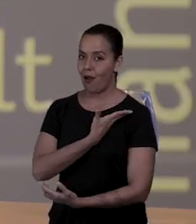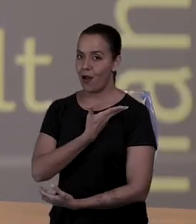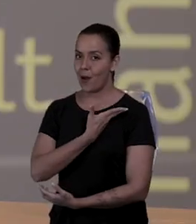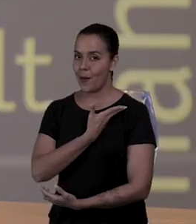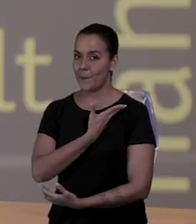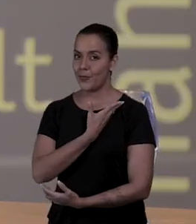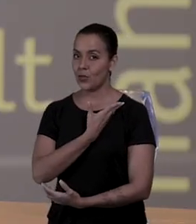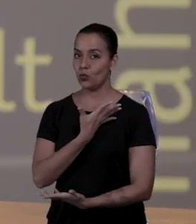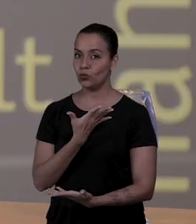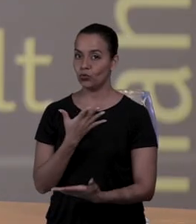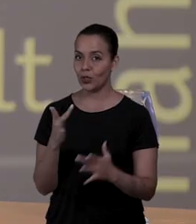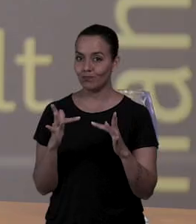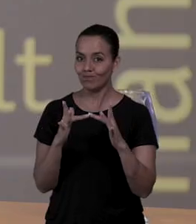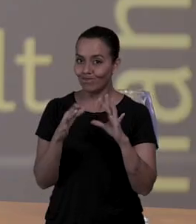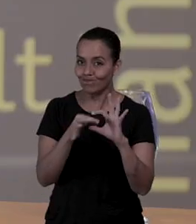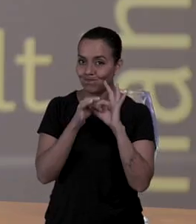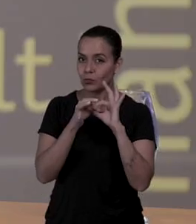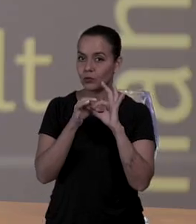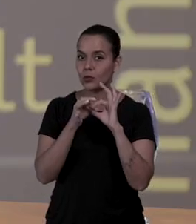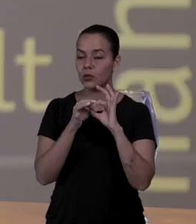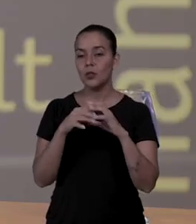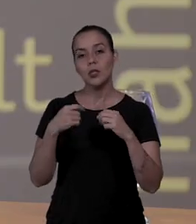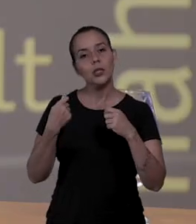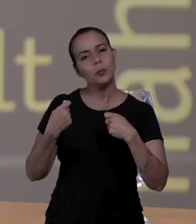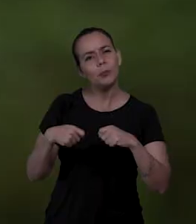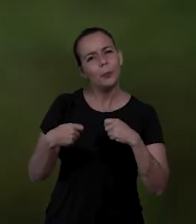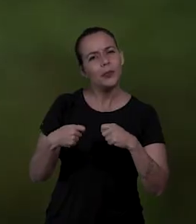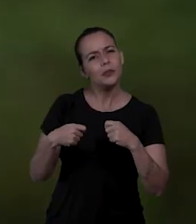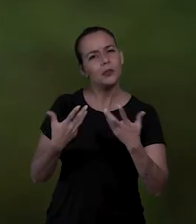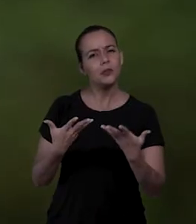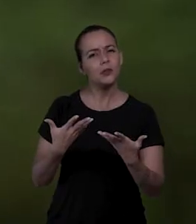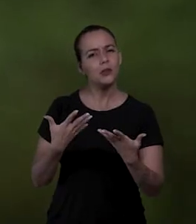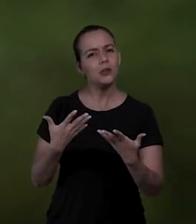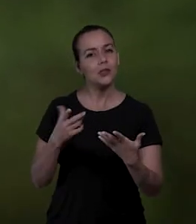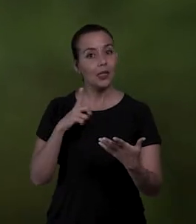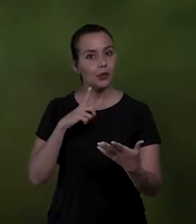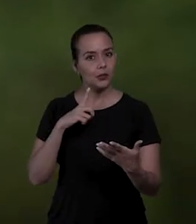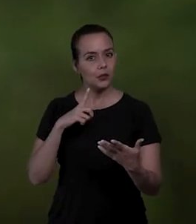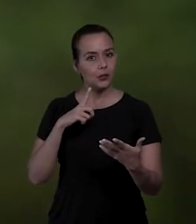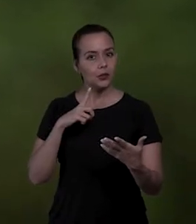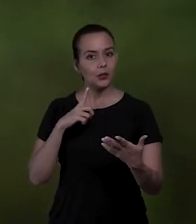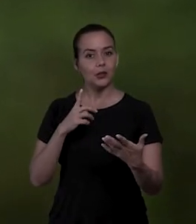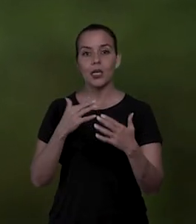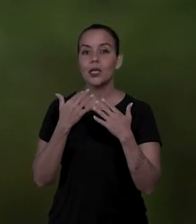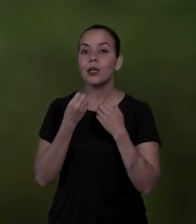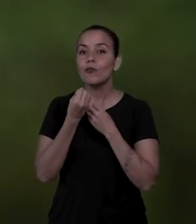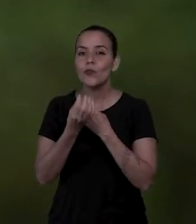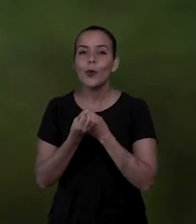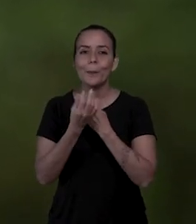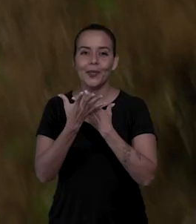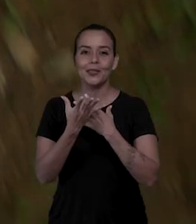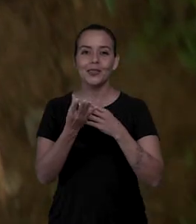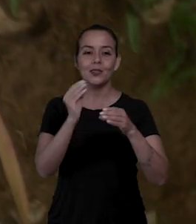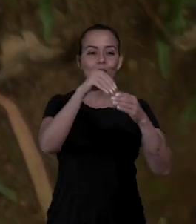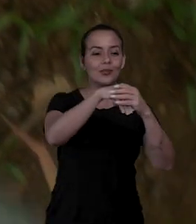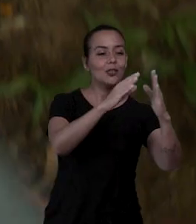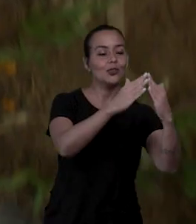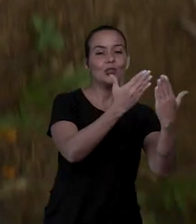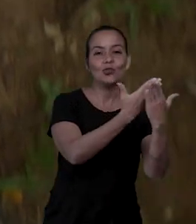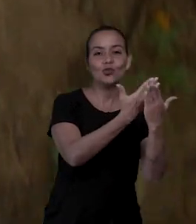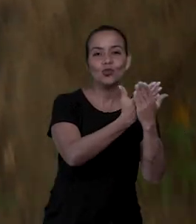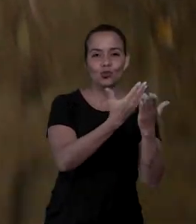conexões com a família, com os amigos fortes. E esses princípios eles precisam estar incorporados nas escolas,